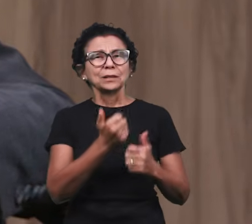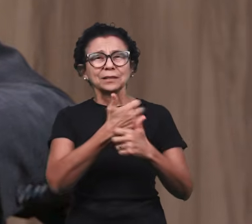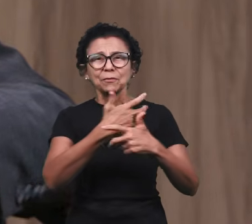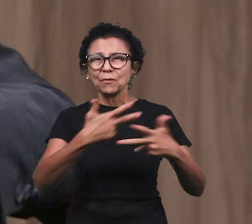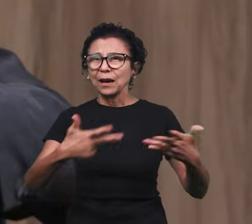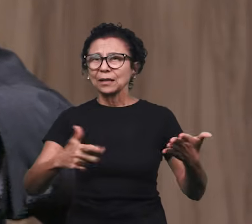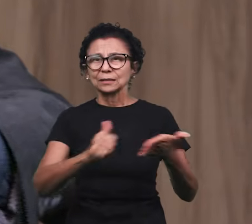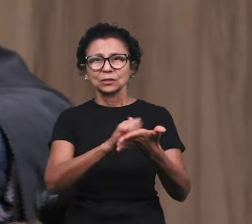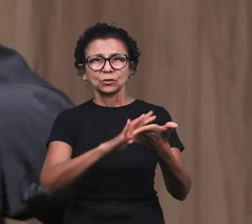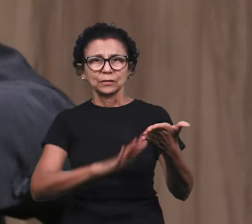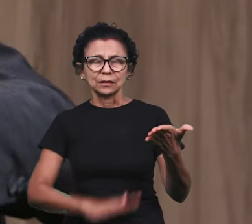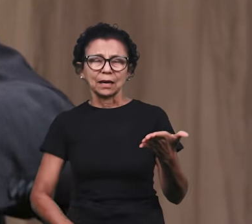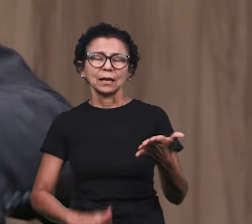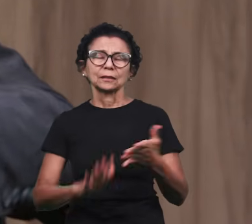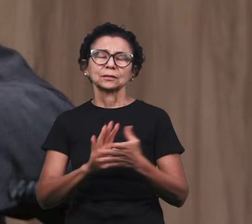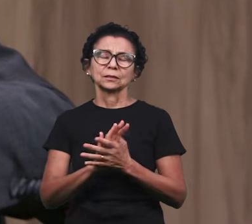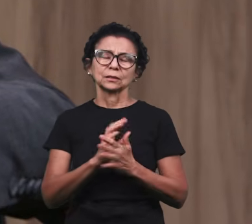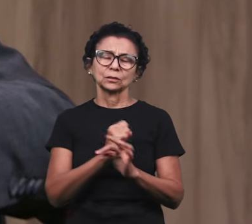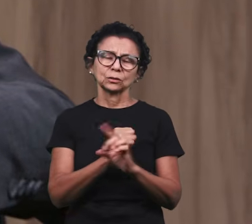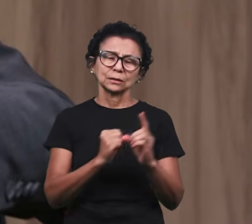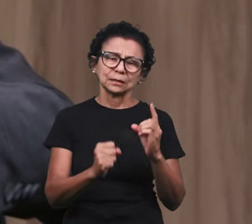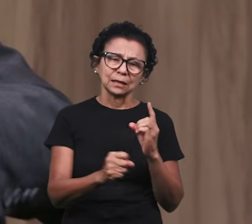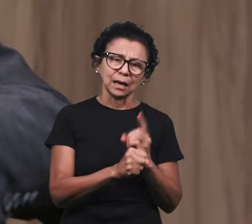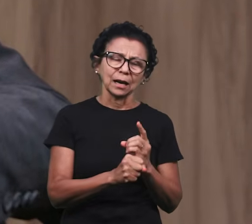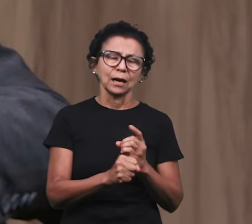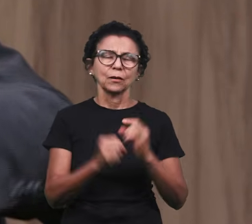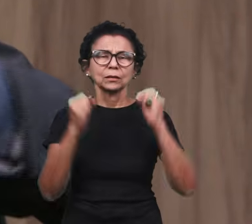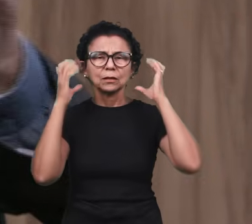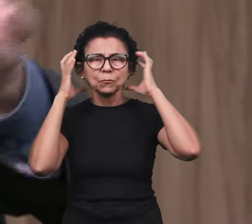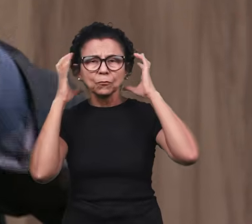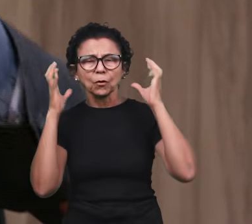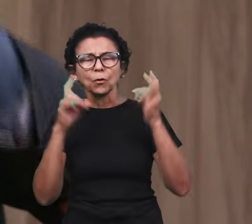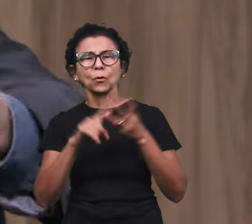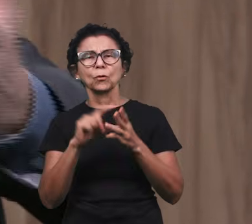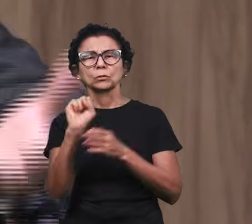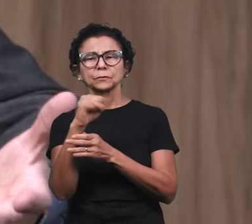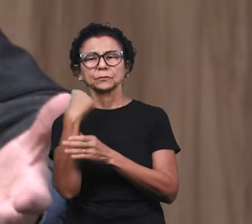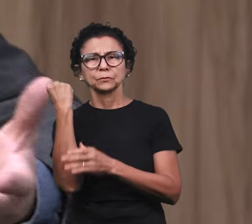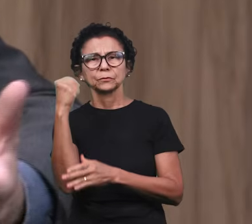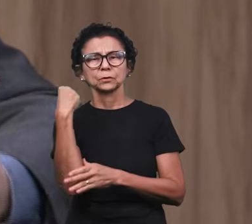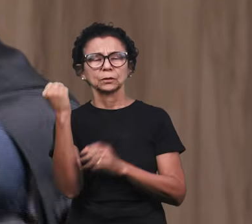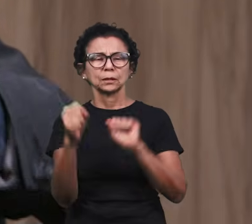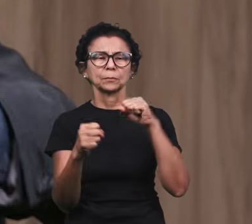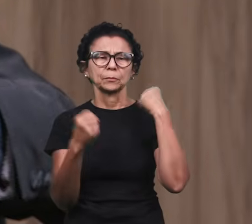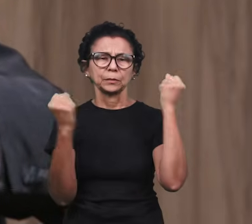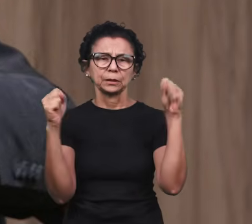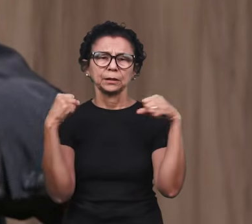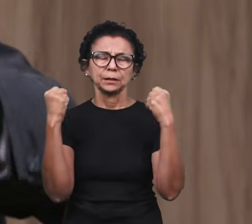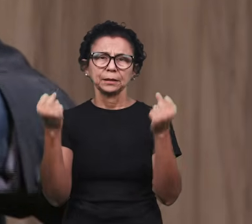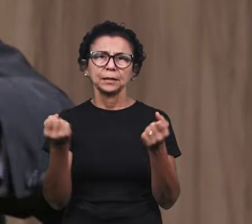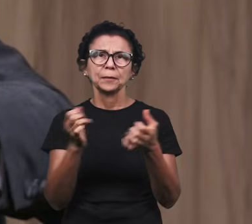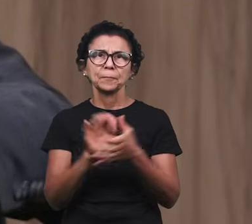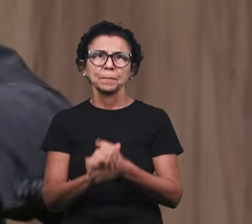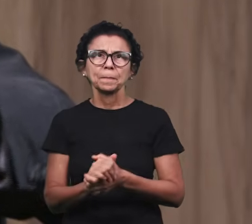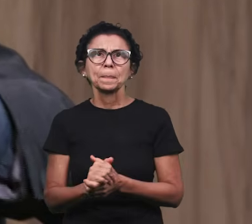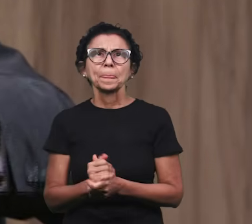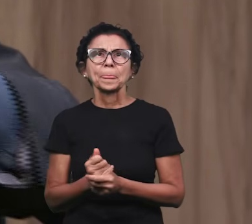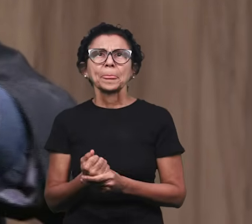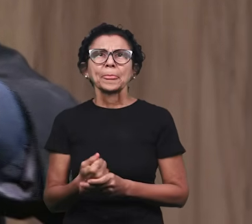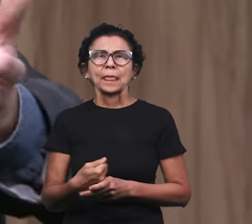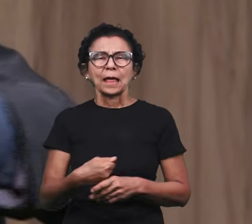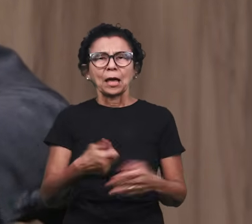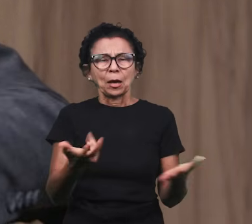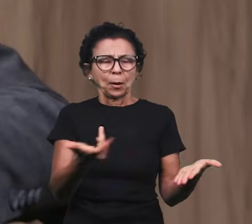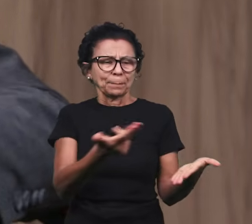social, a fisioterapia, a fonoterapia, as pedagogias com o idoso mesmo, porque há muito disso,